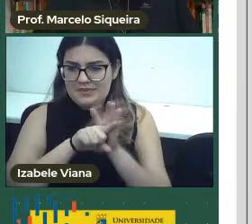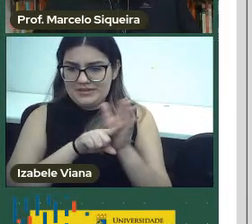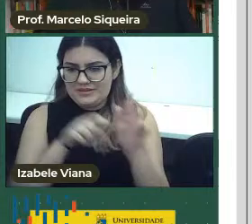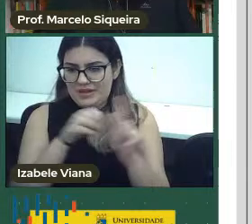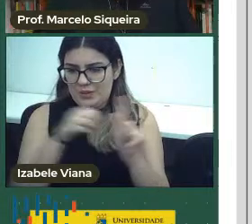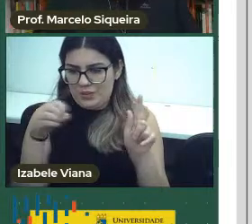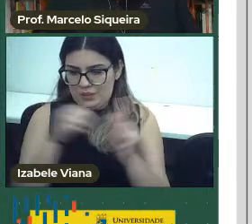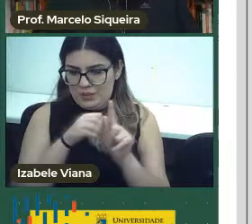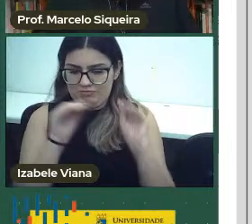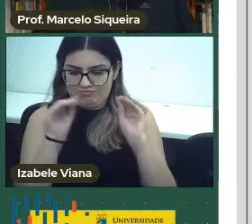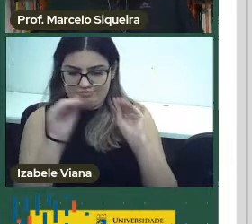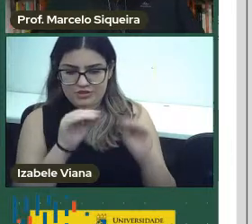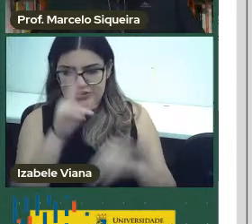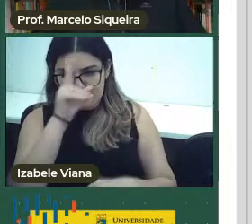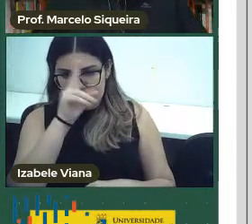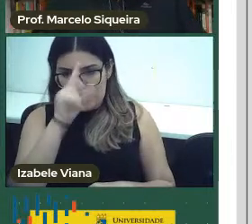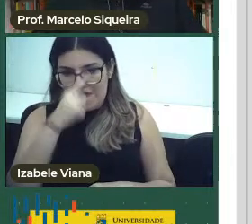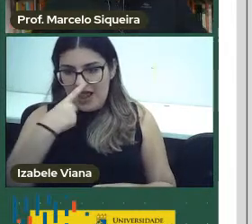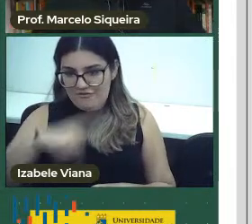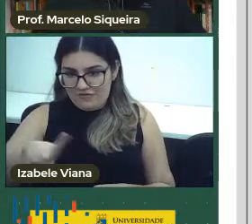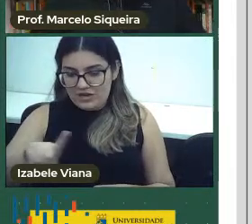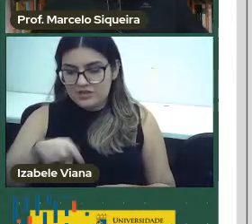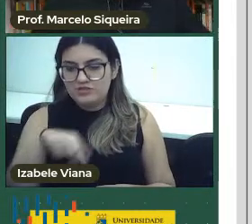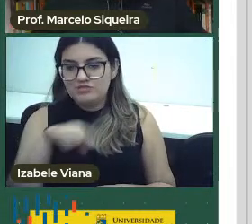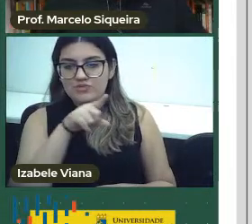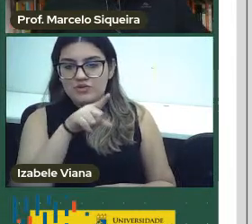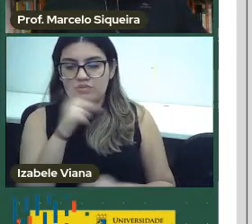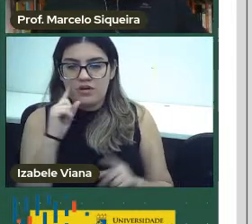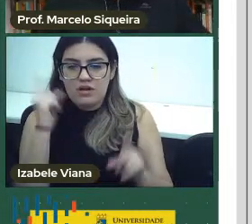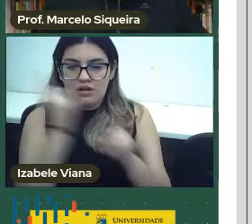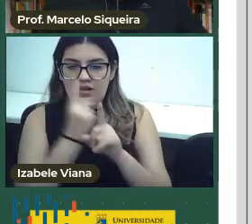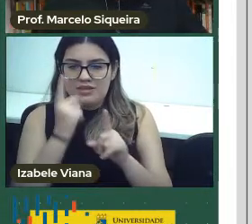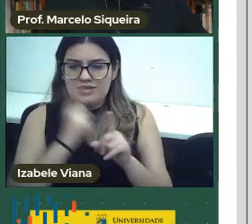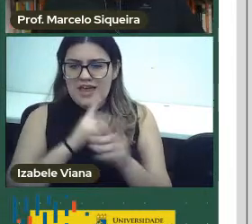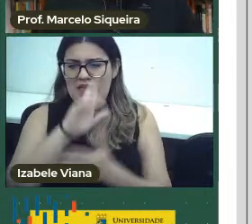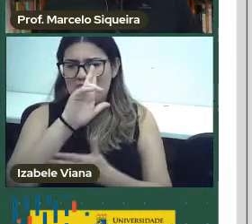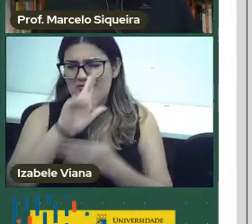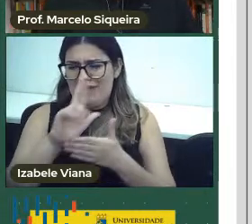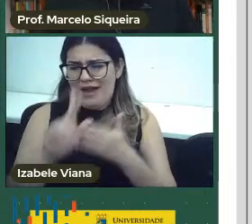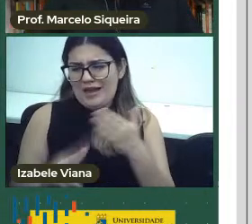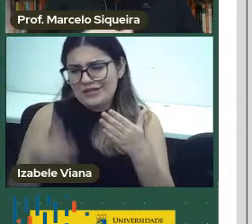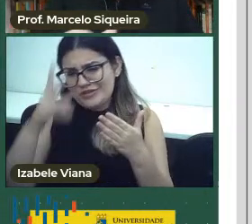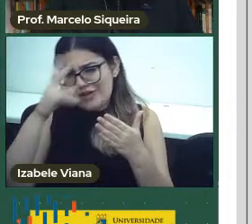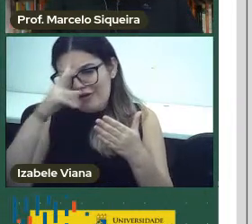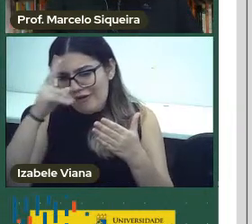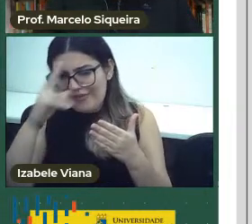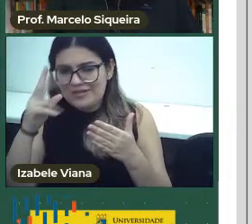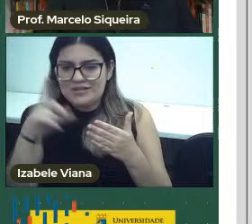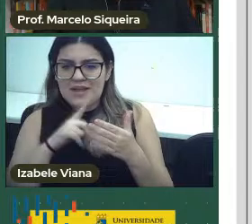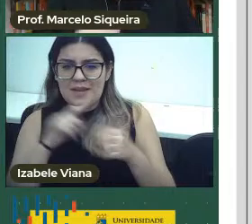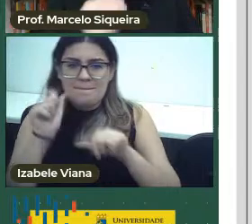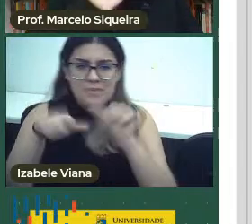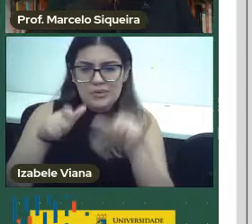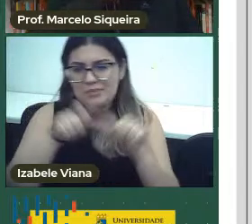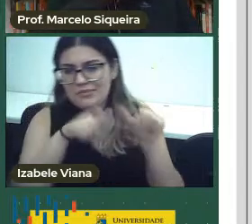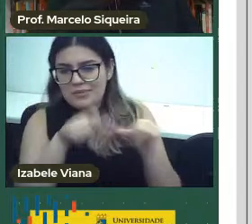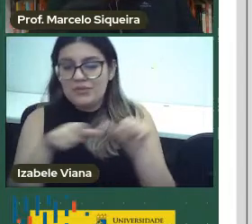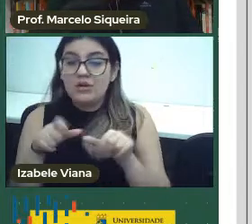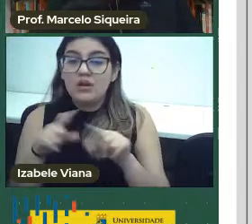vão ver... São várias versões, são vários finais, mas é mais ou menos o